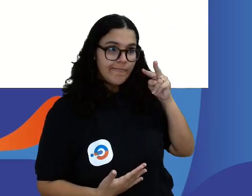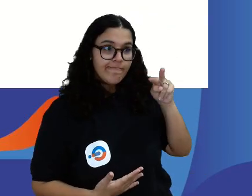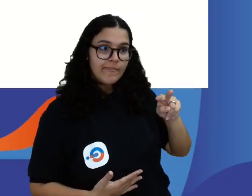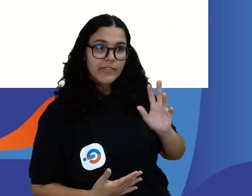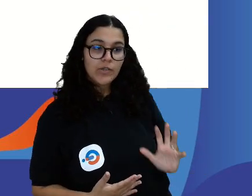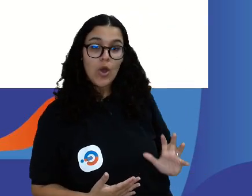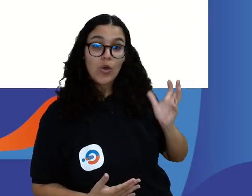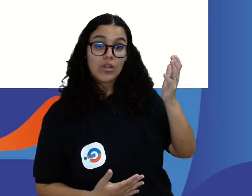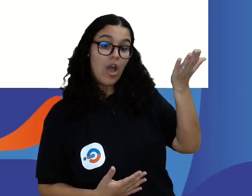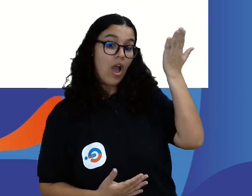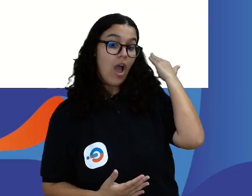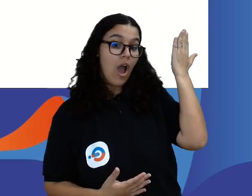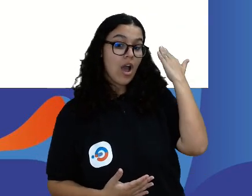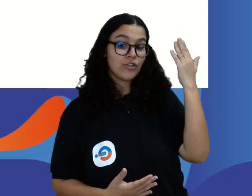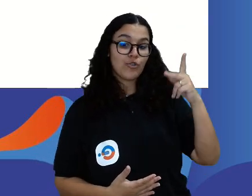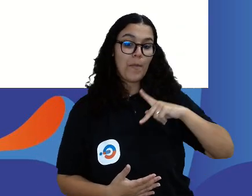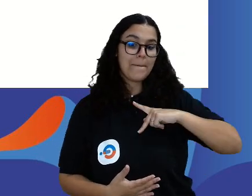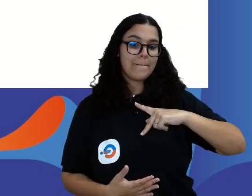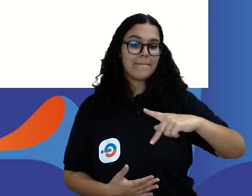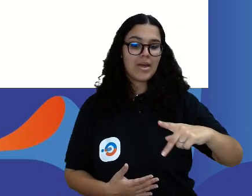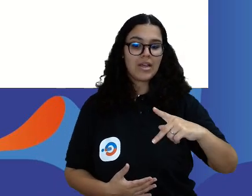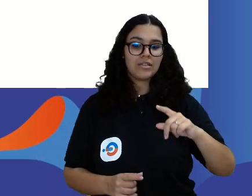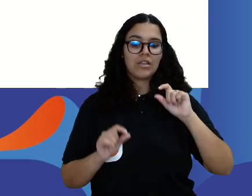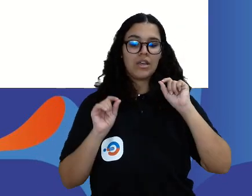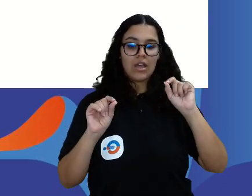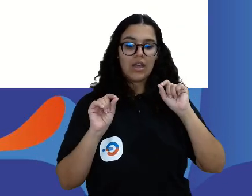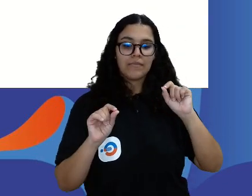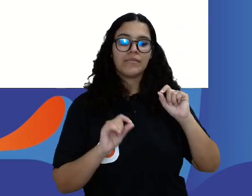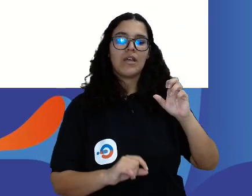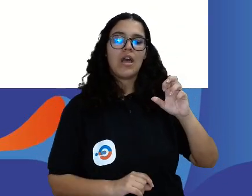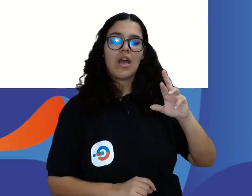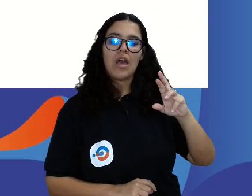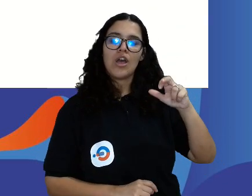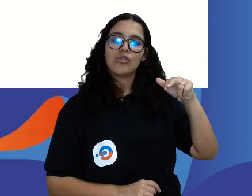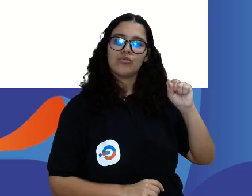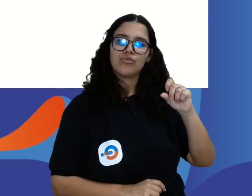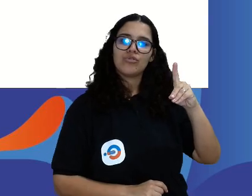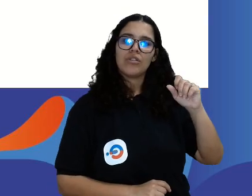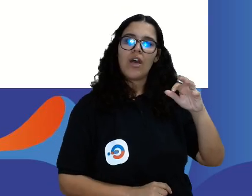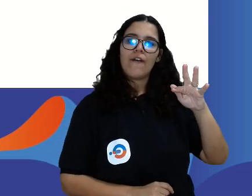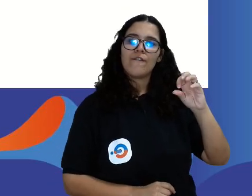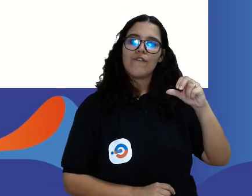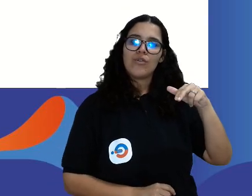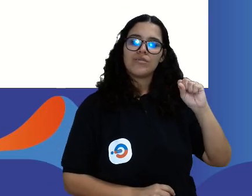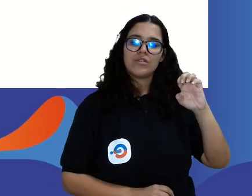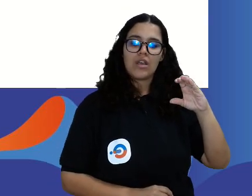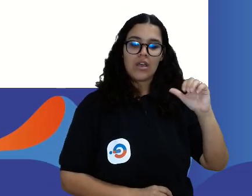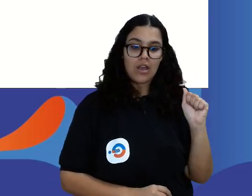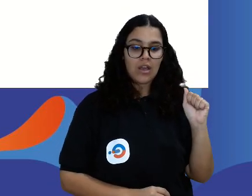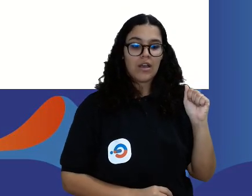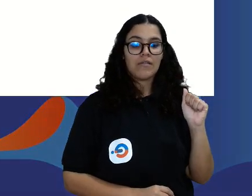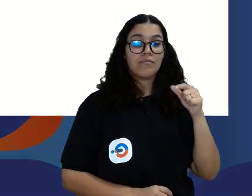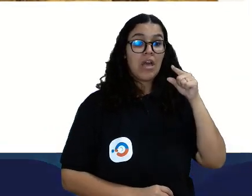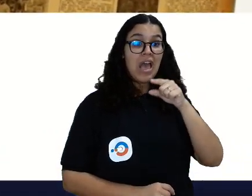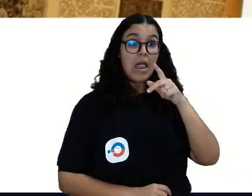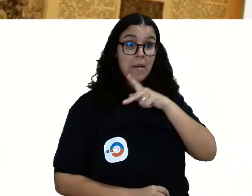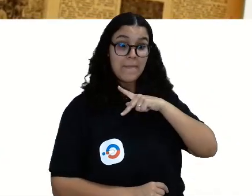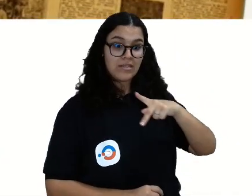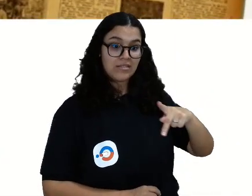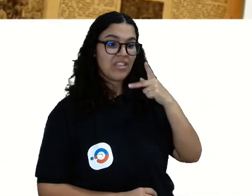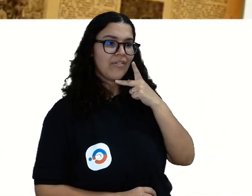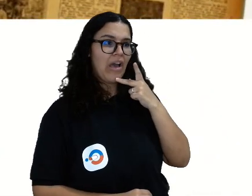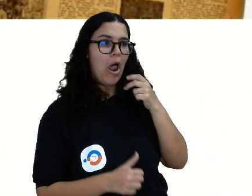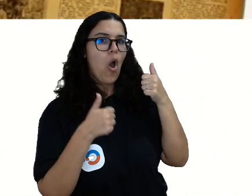cujo presidente, à época, era o Hermes da Fonseca, resolve acabar com os castigos físicos